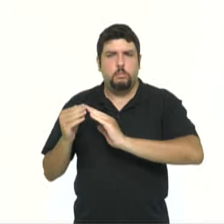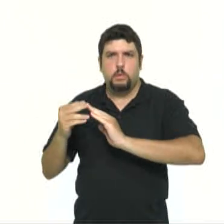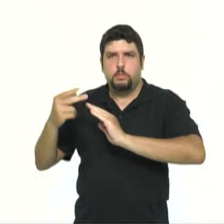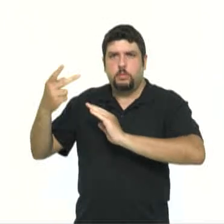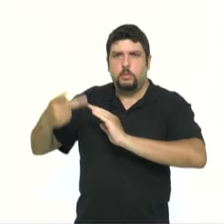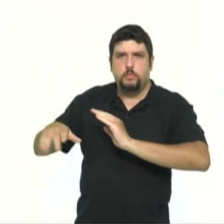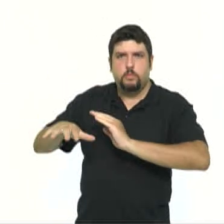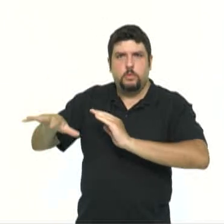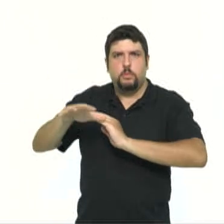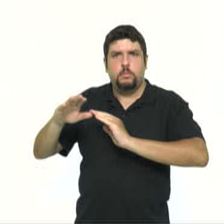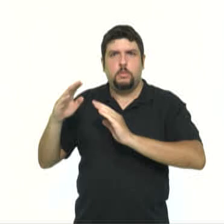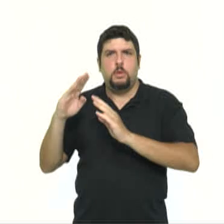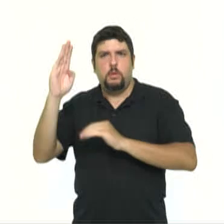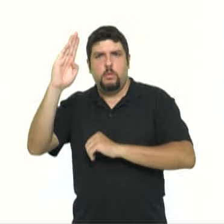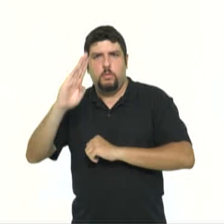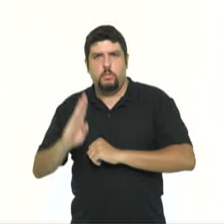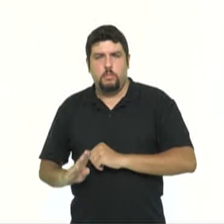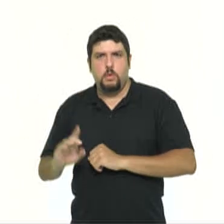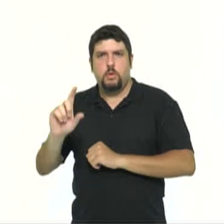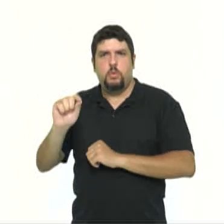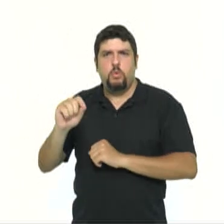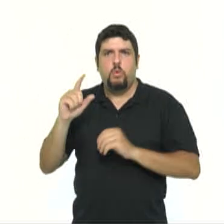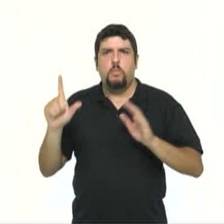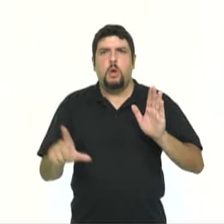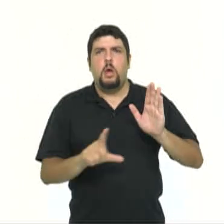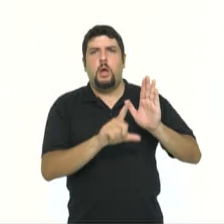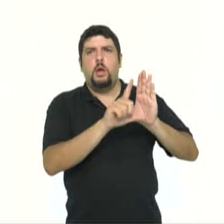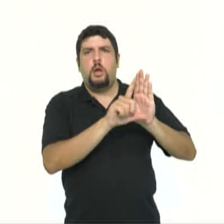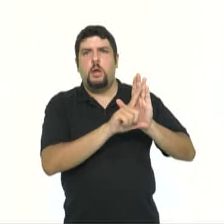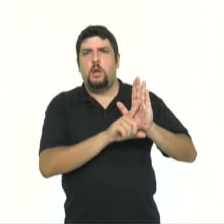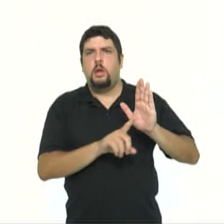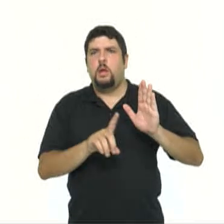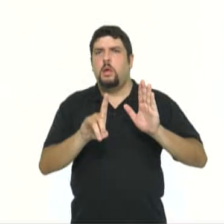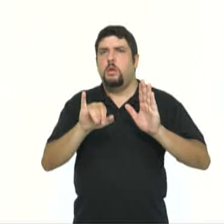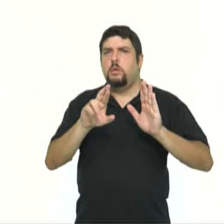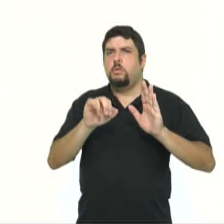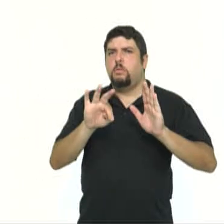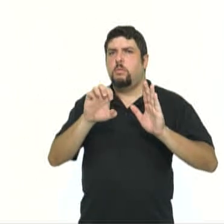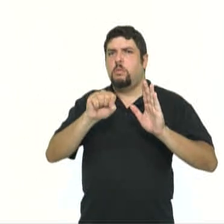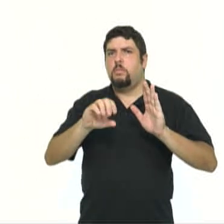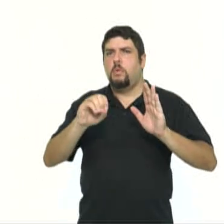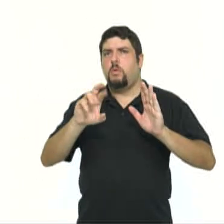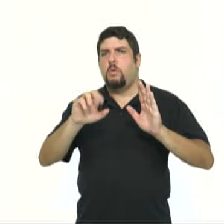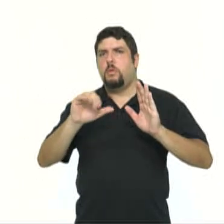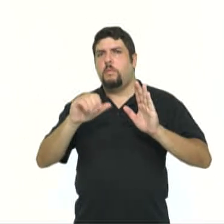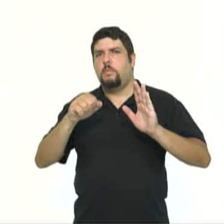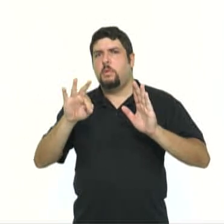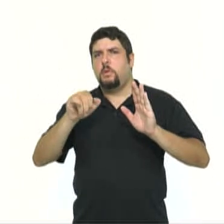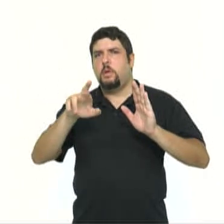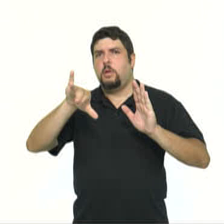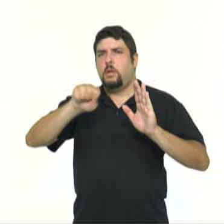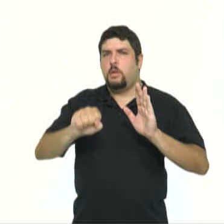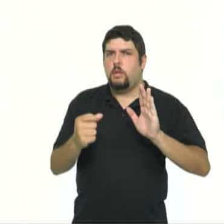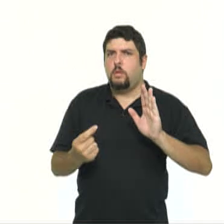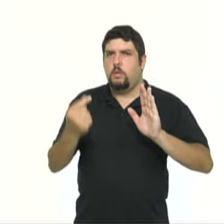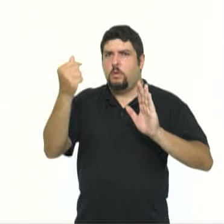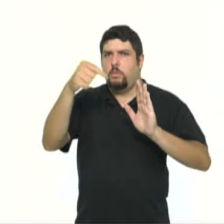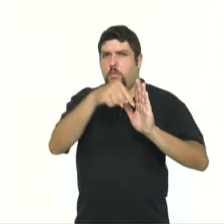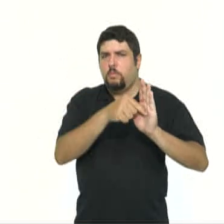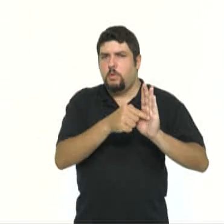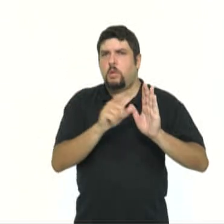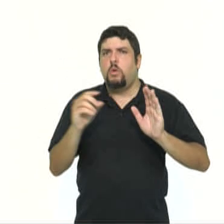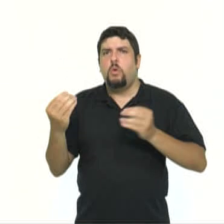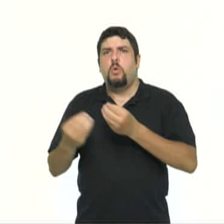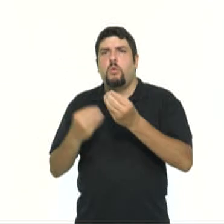desse objetivo na Lei de Diretrizes Orçamentárias, com o intuito de descentralizar o acesso